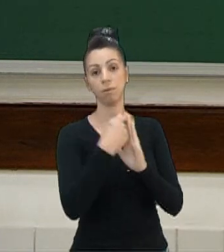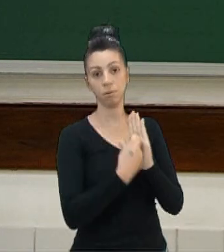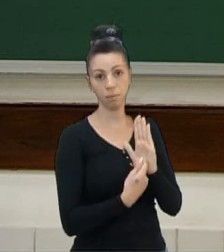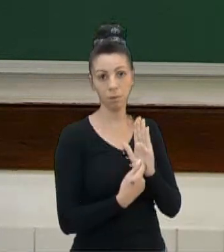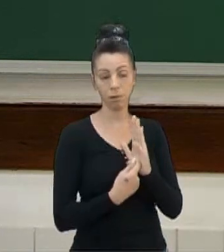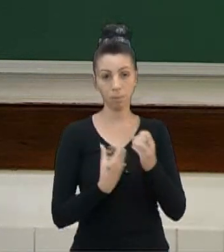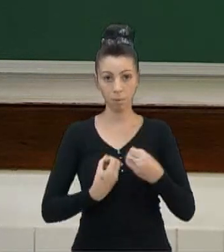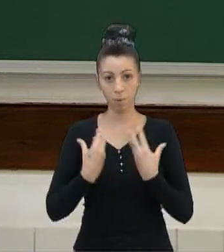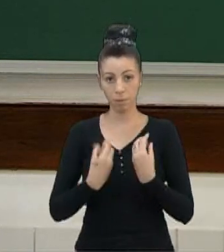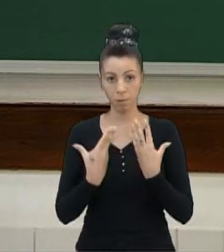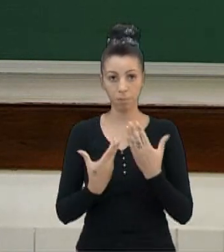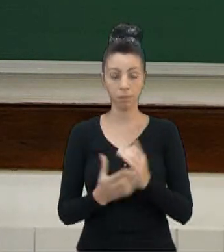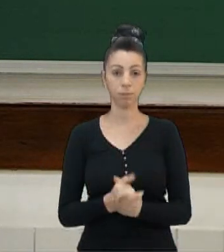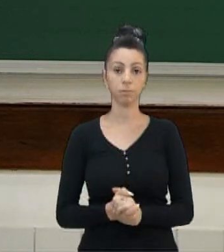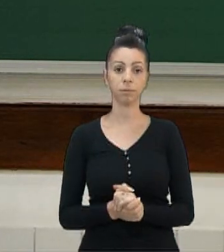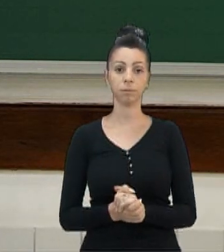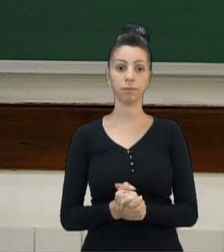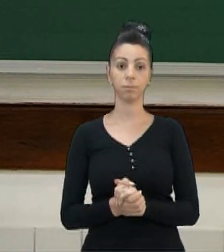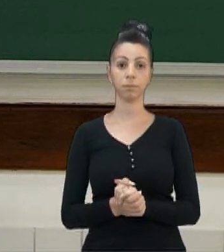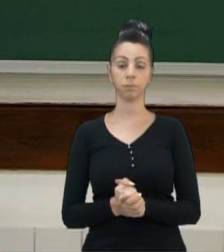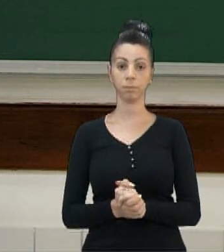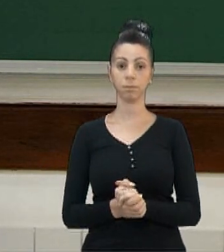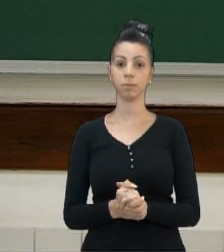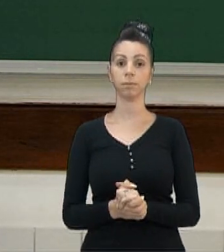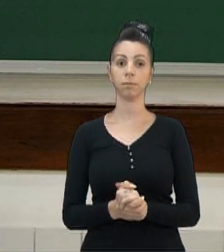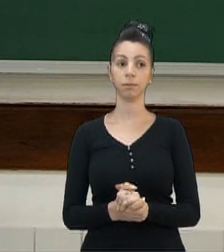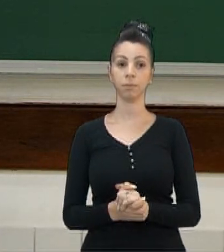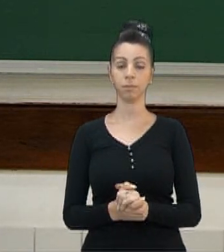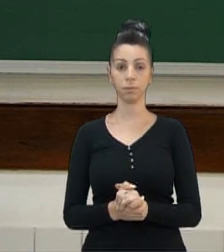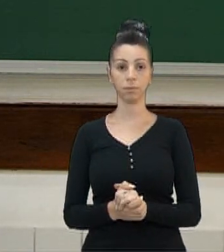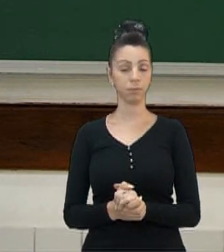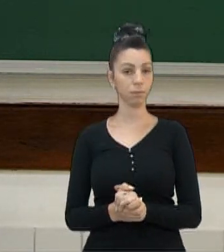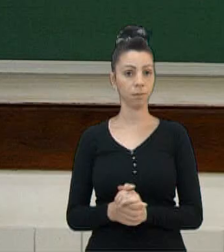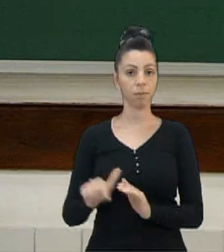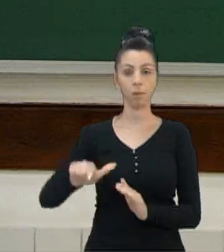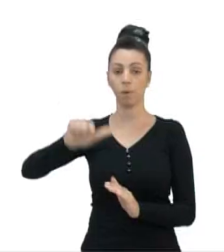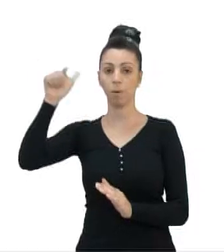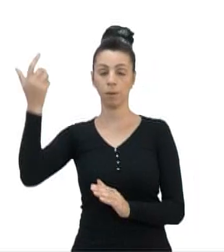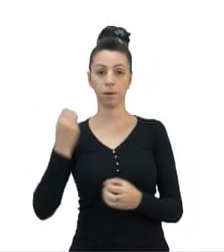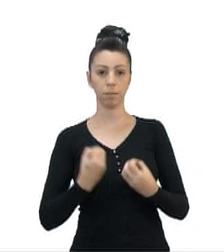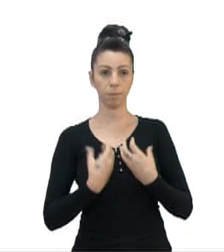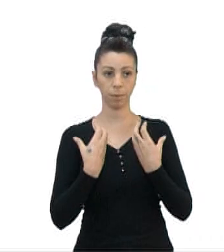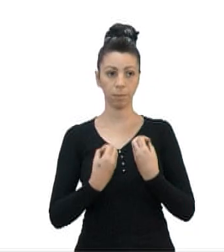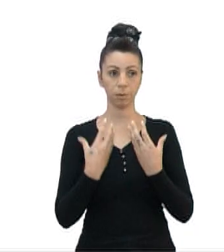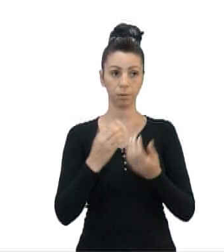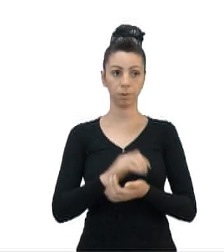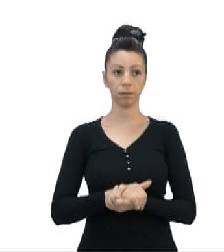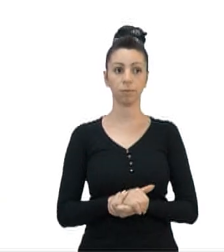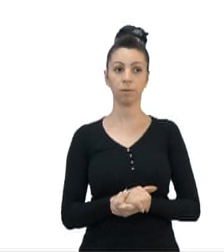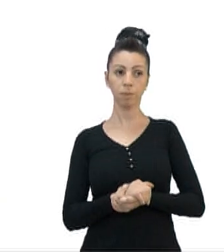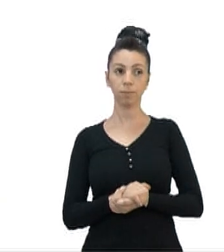ok? Continuando, a gente tem mais uma poesia aqui, essa é do Arzírio Cardoso, tá certo? Um poeta